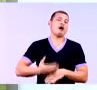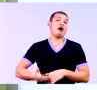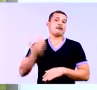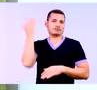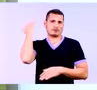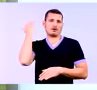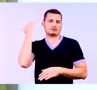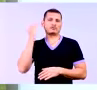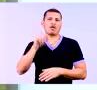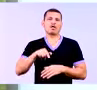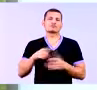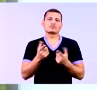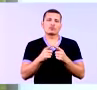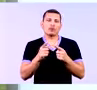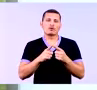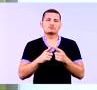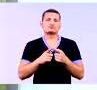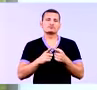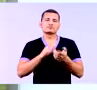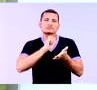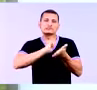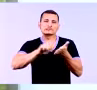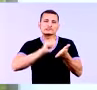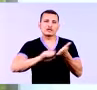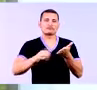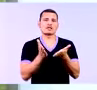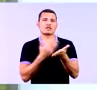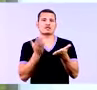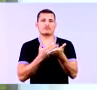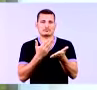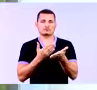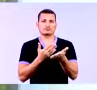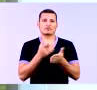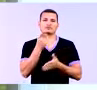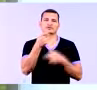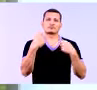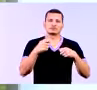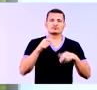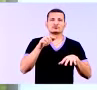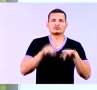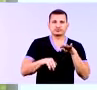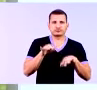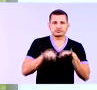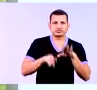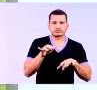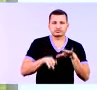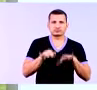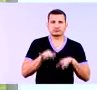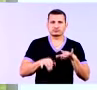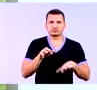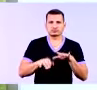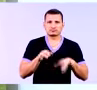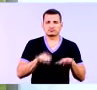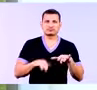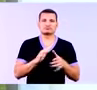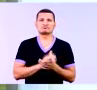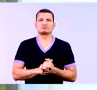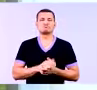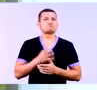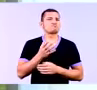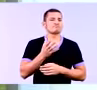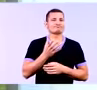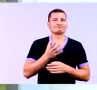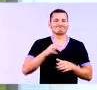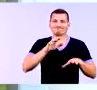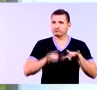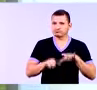era como escrever um livro. Você tinha que digitar dezenas e dezenas e dezenas e muitas